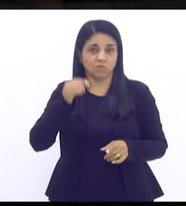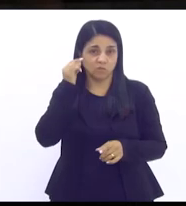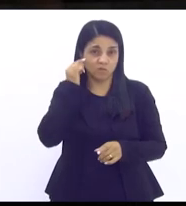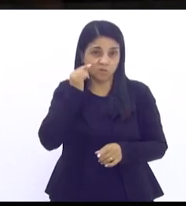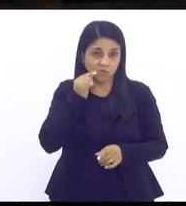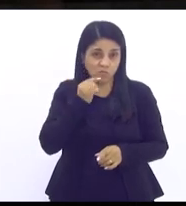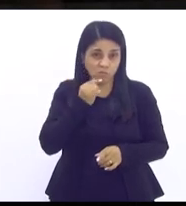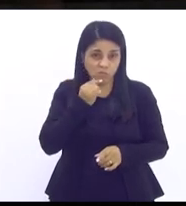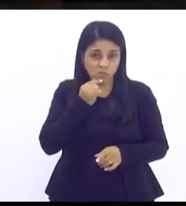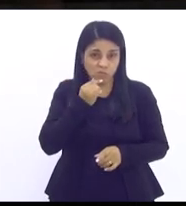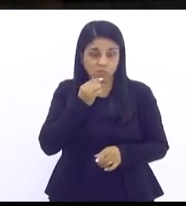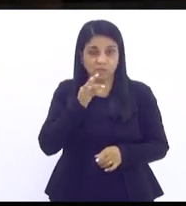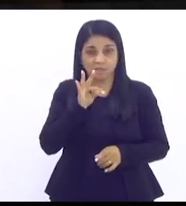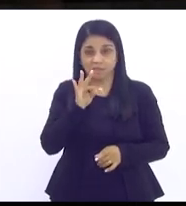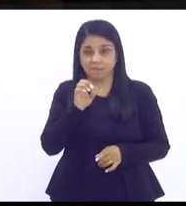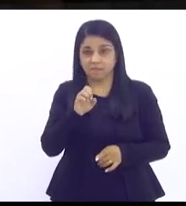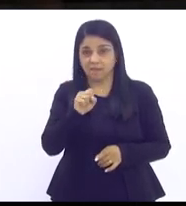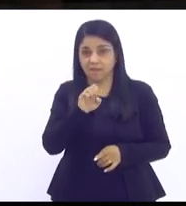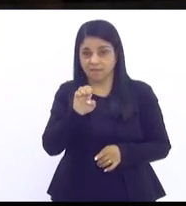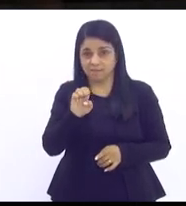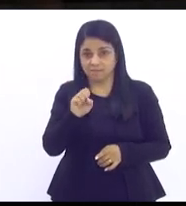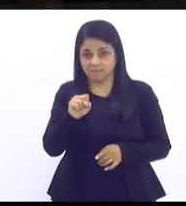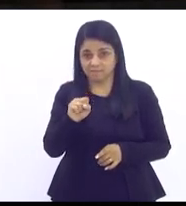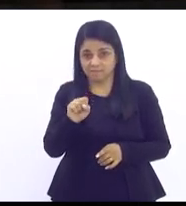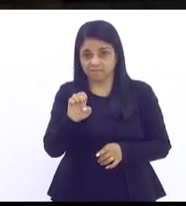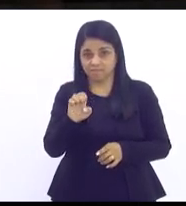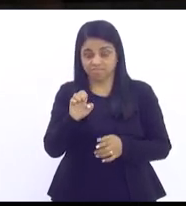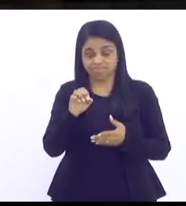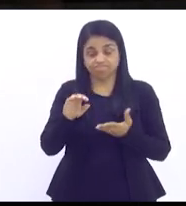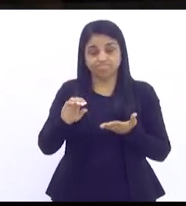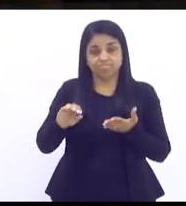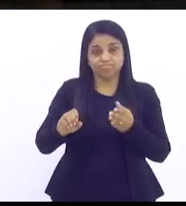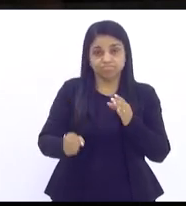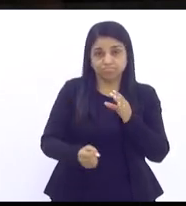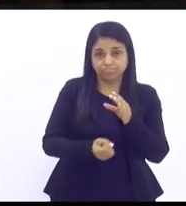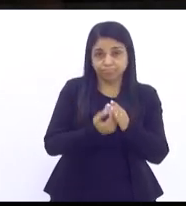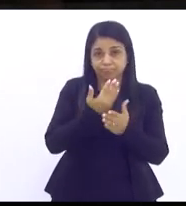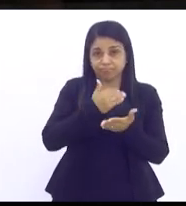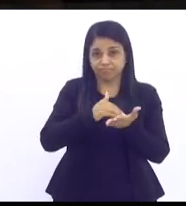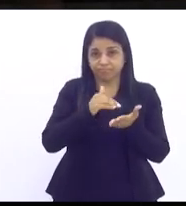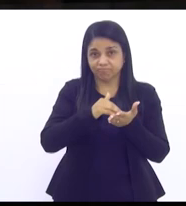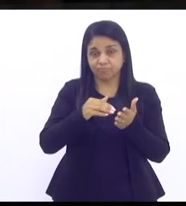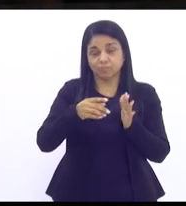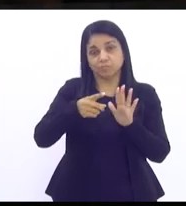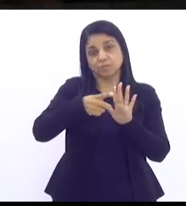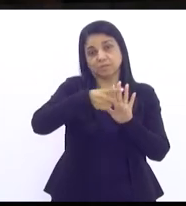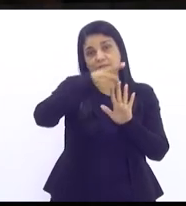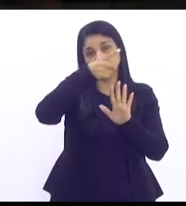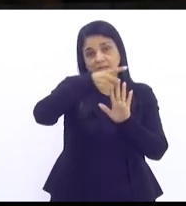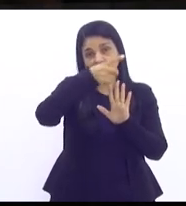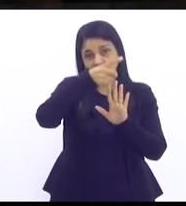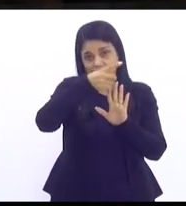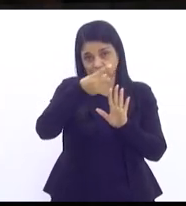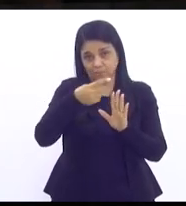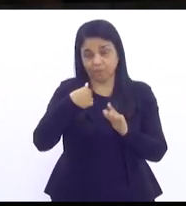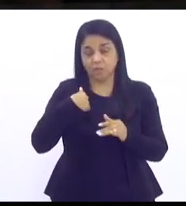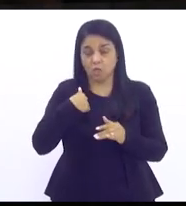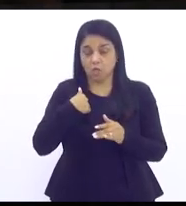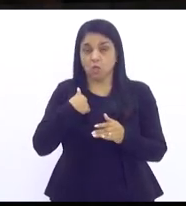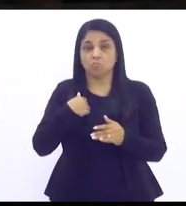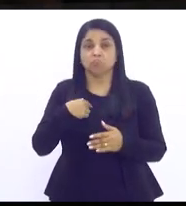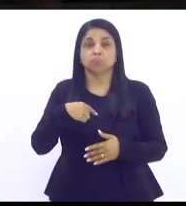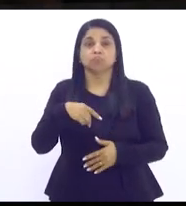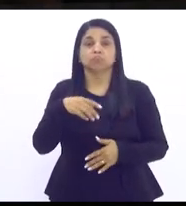utilizando de criar secretarias somente por decreto. E o Tribunal de Justiça